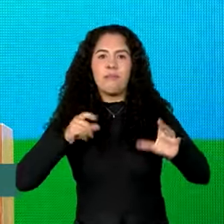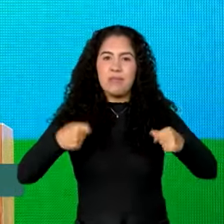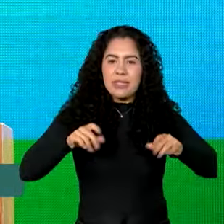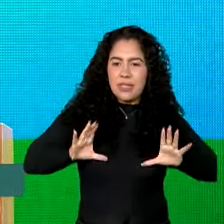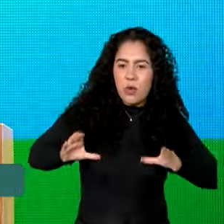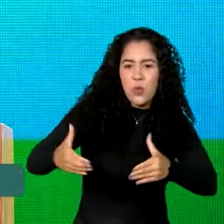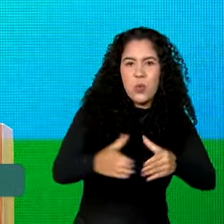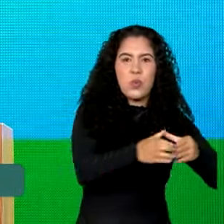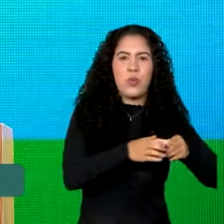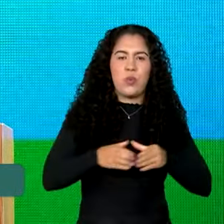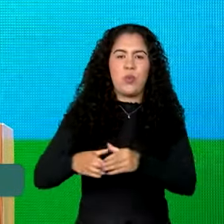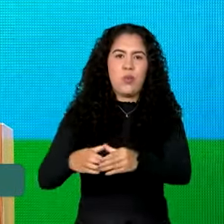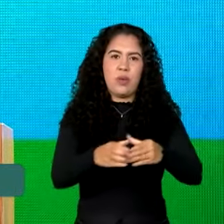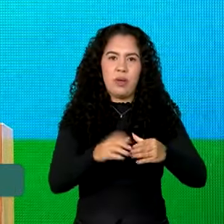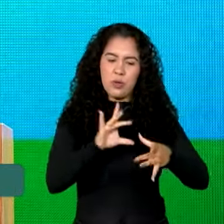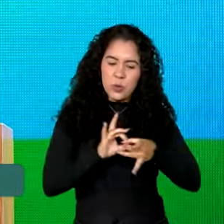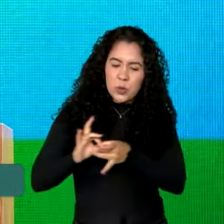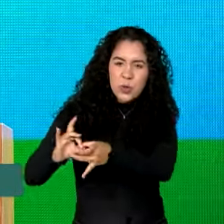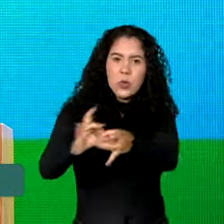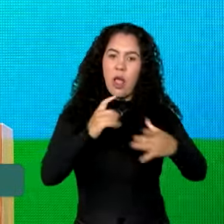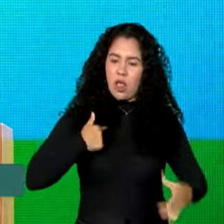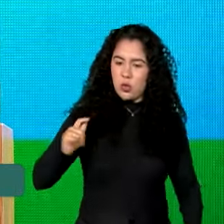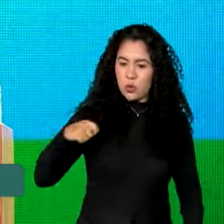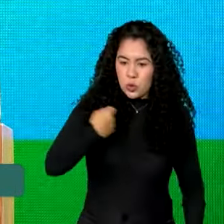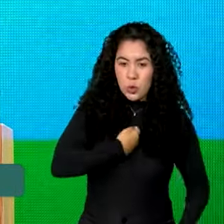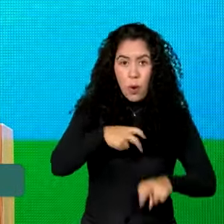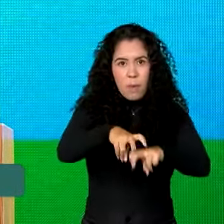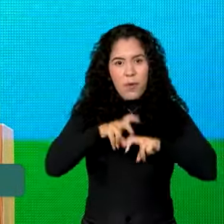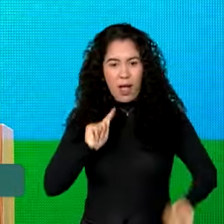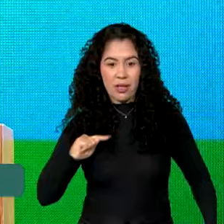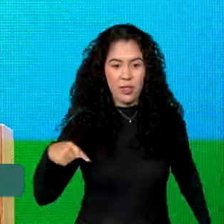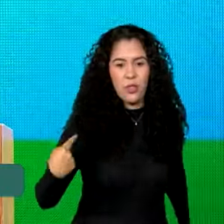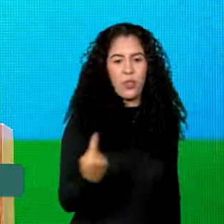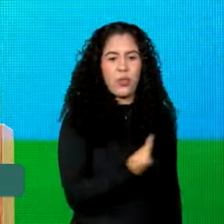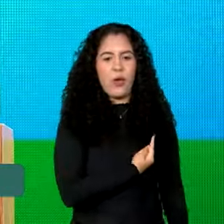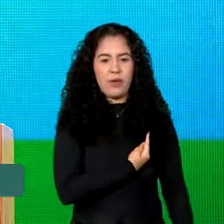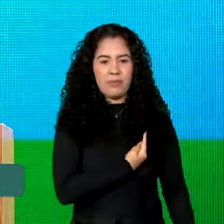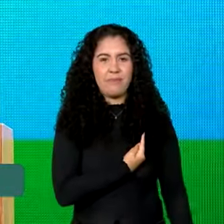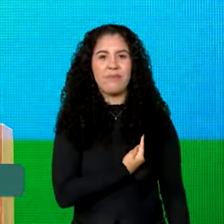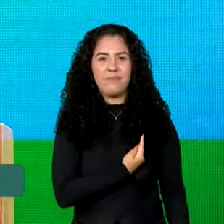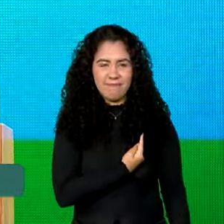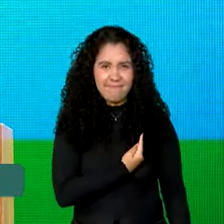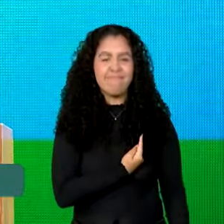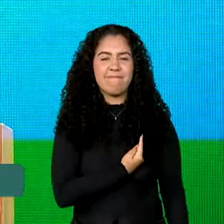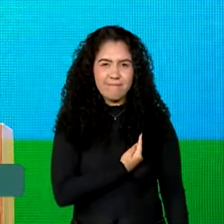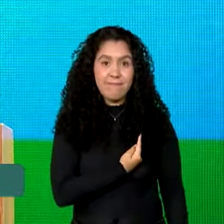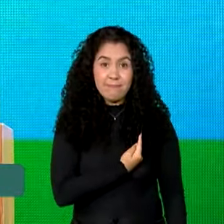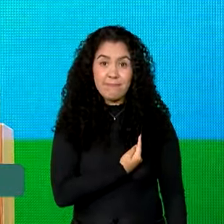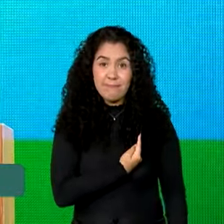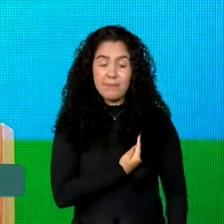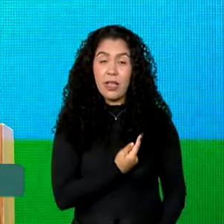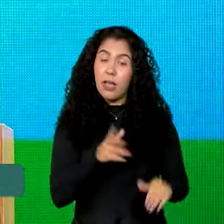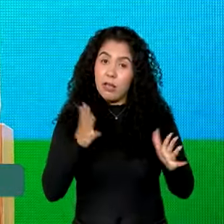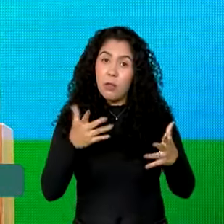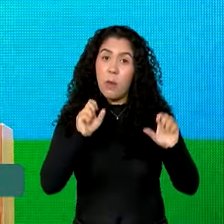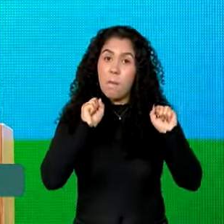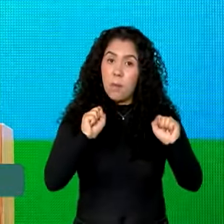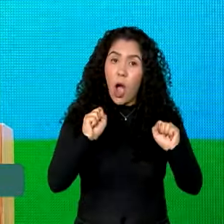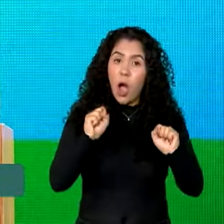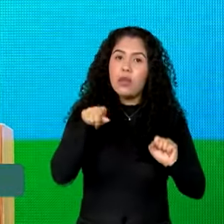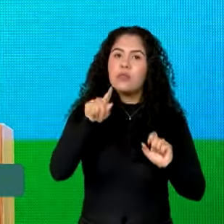coletividade. Eu sou porque nós somos. E essa talvez seja a